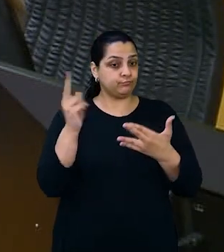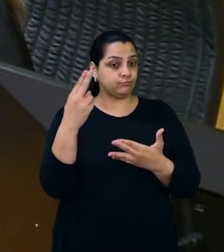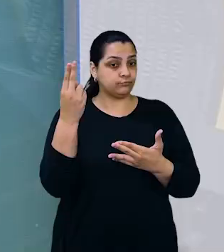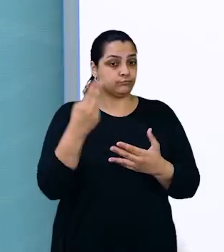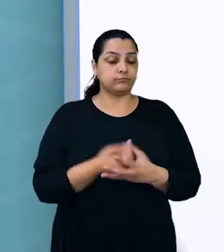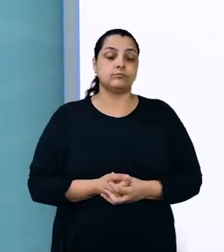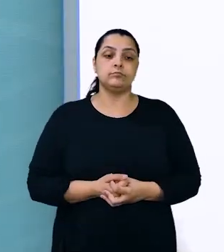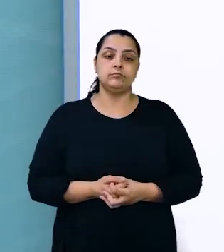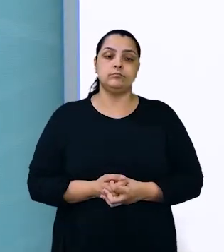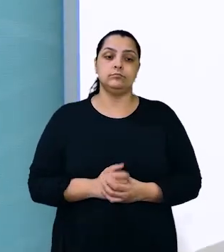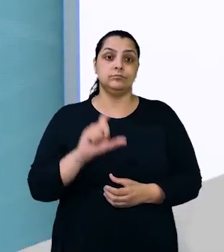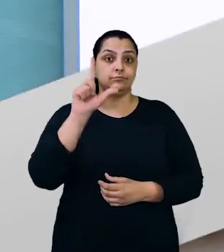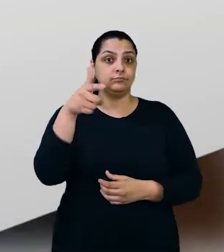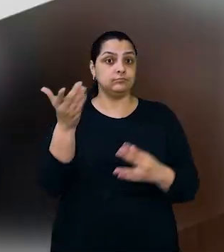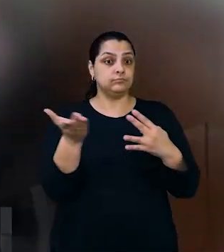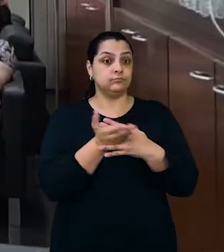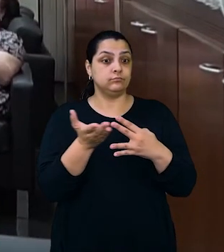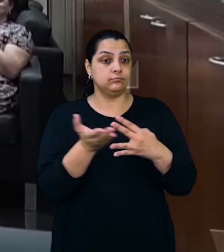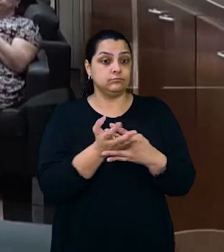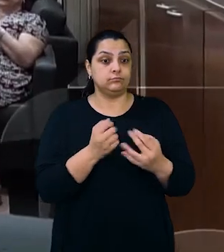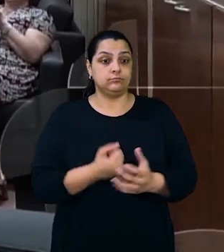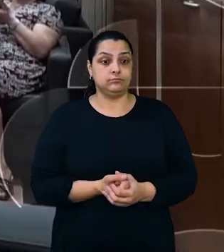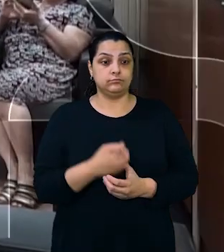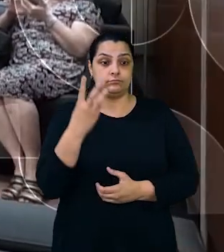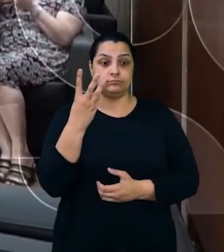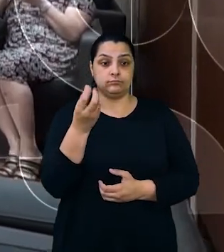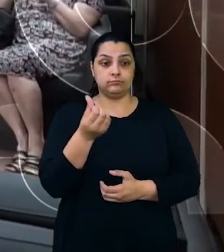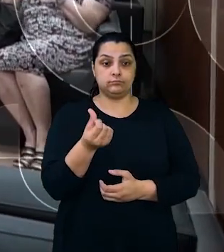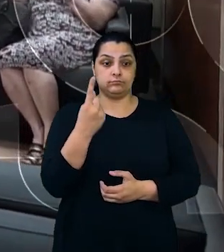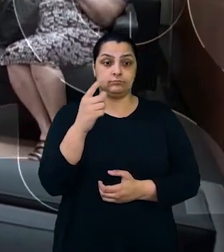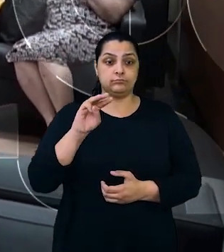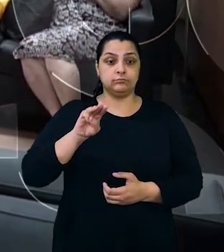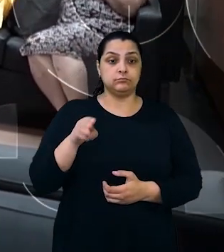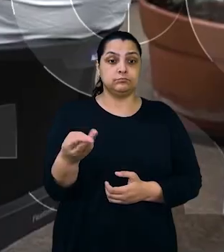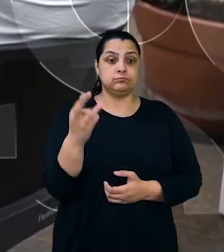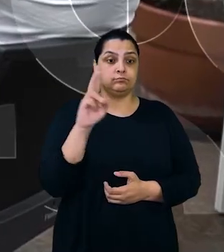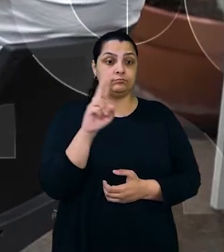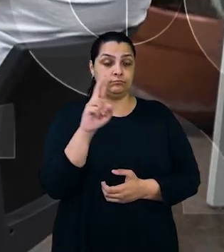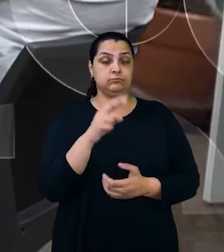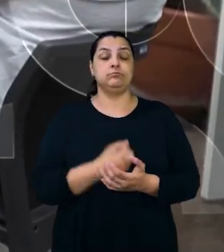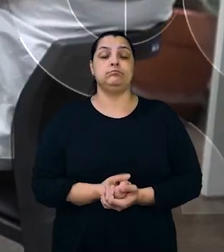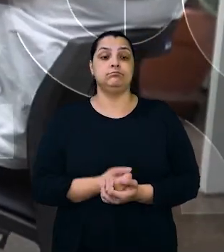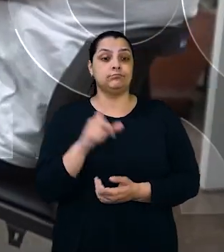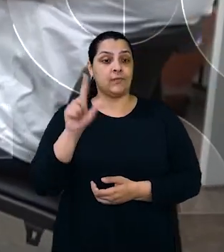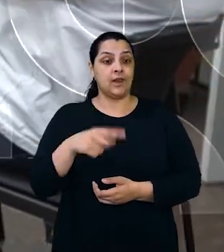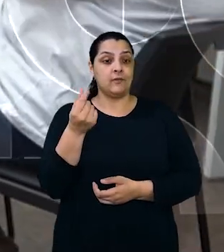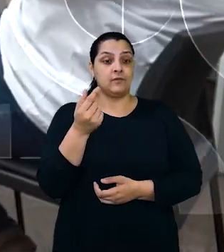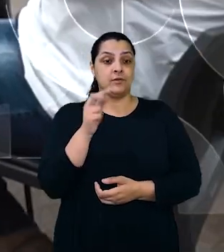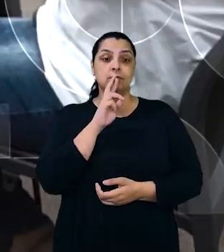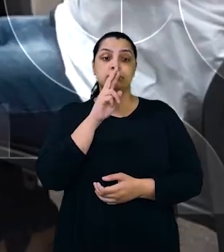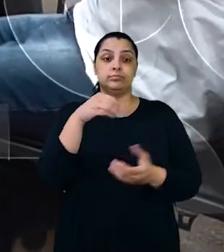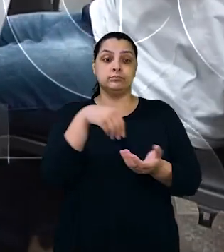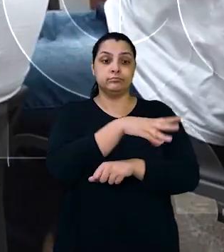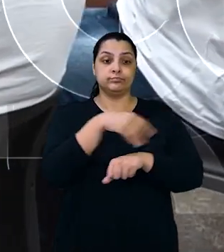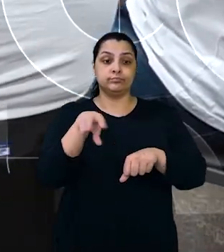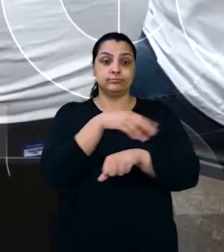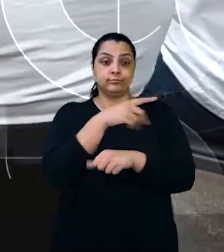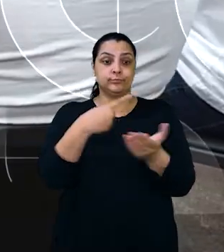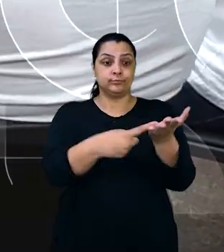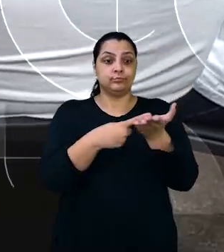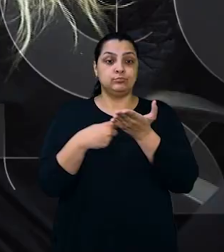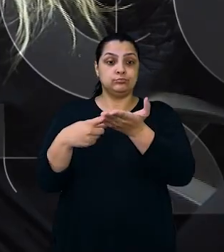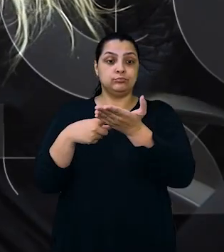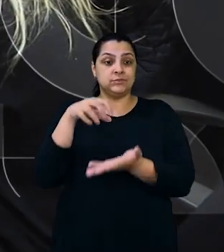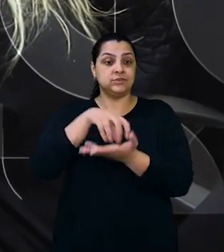recurso. No próximo bloco, 361 milhões de reais. Esse é o valor resultante de conciliações realizadas